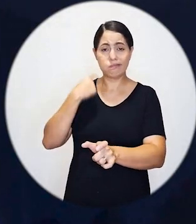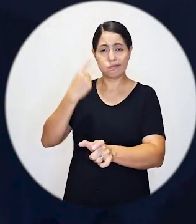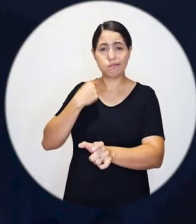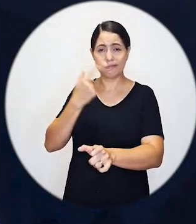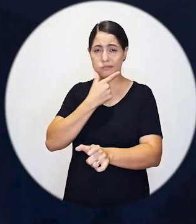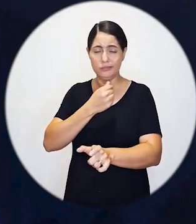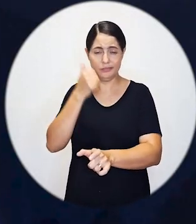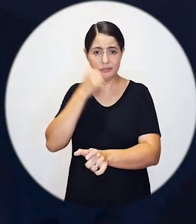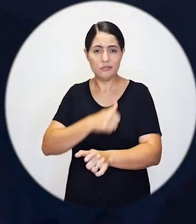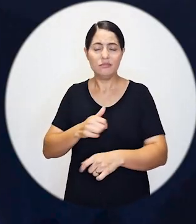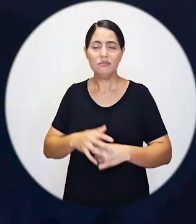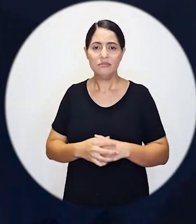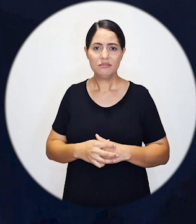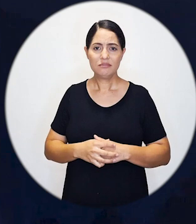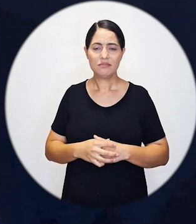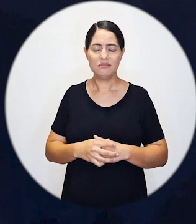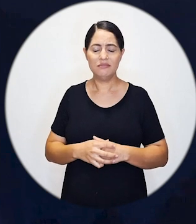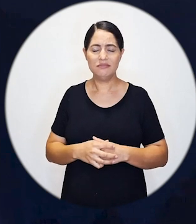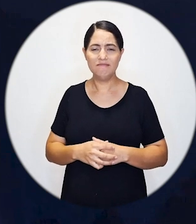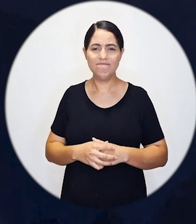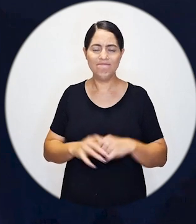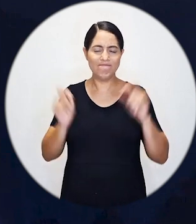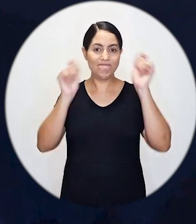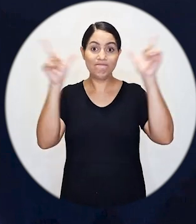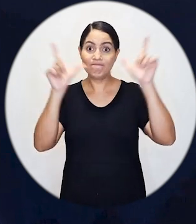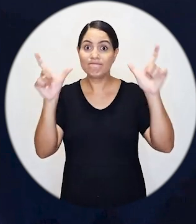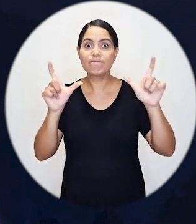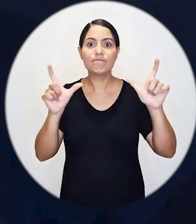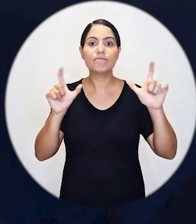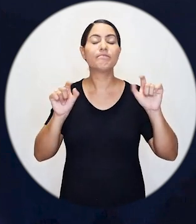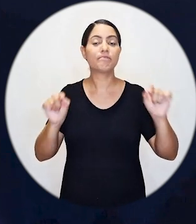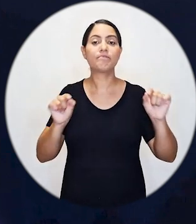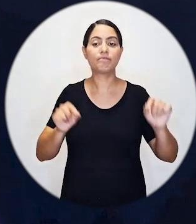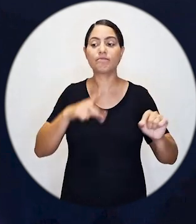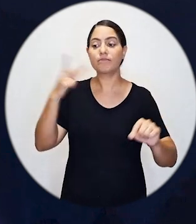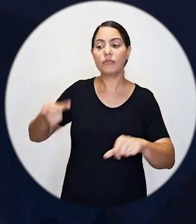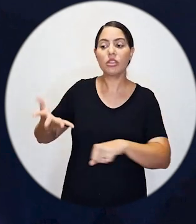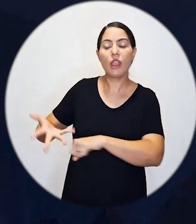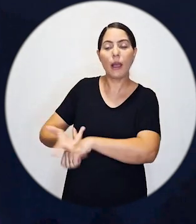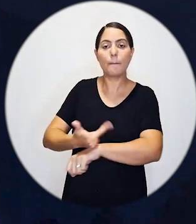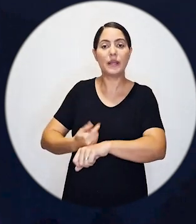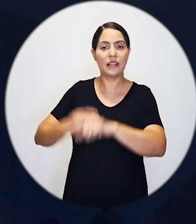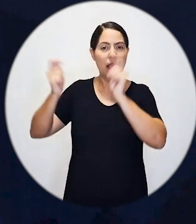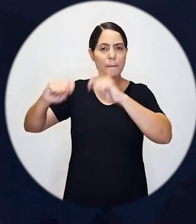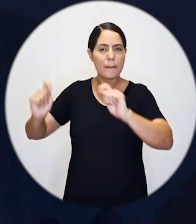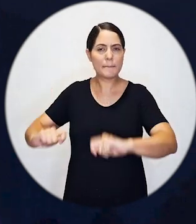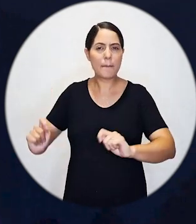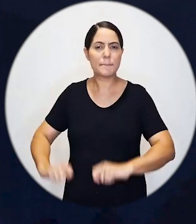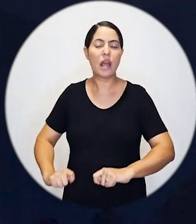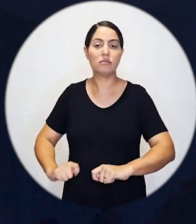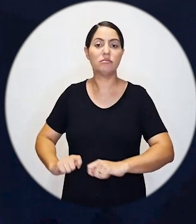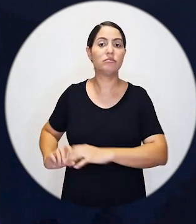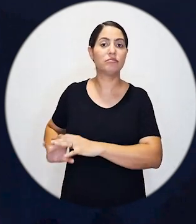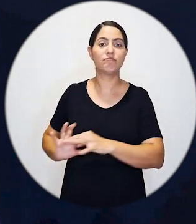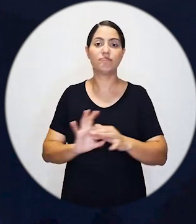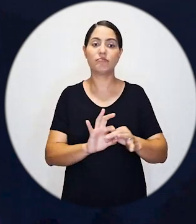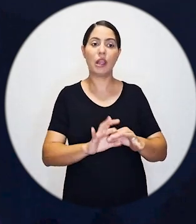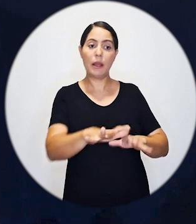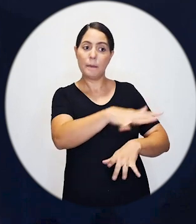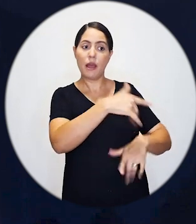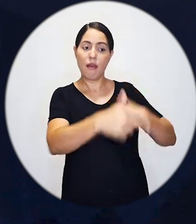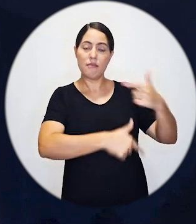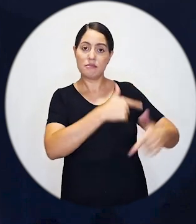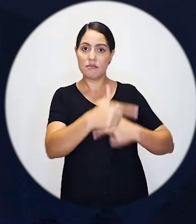advogadas e advogados possam estar antenados com as habilidades e competências necessárias para o